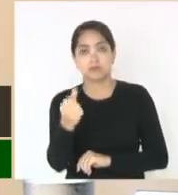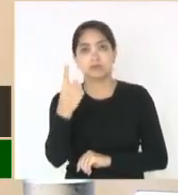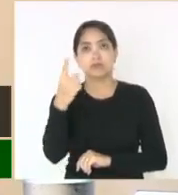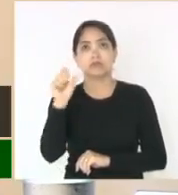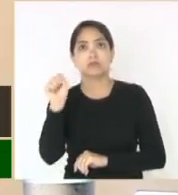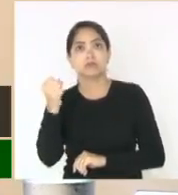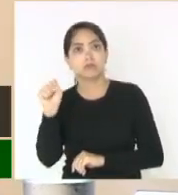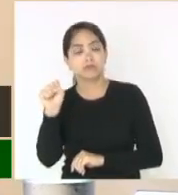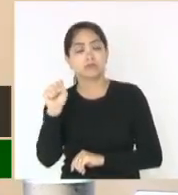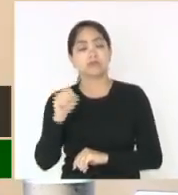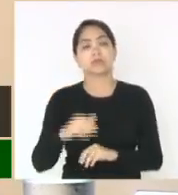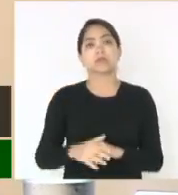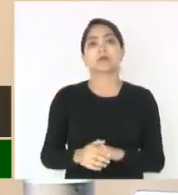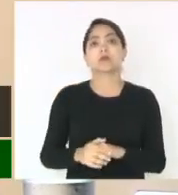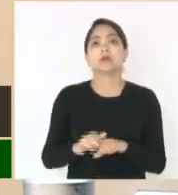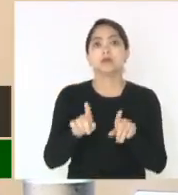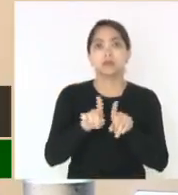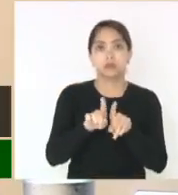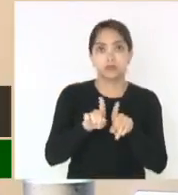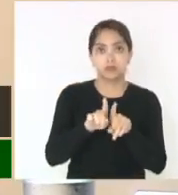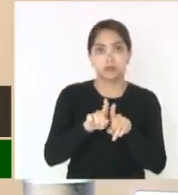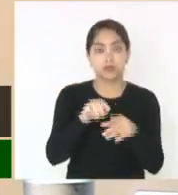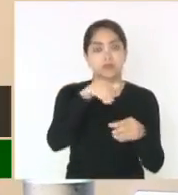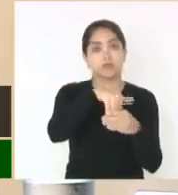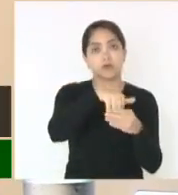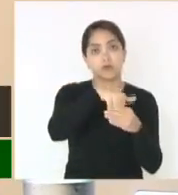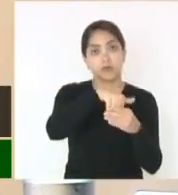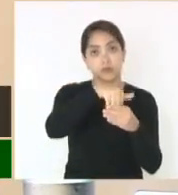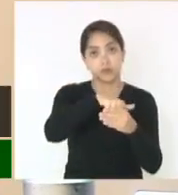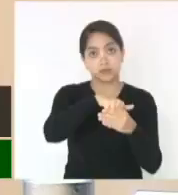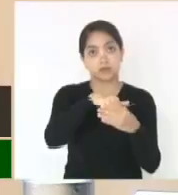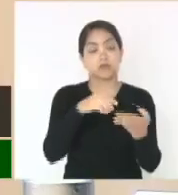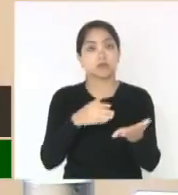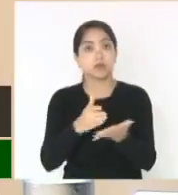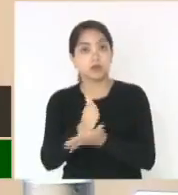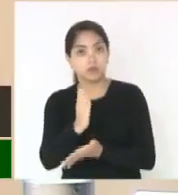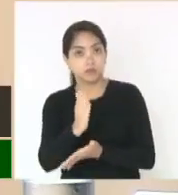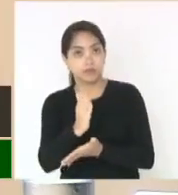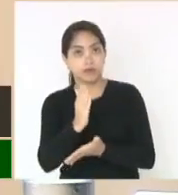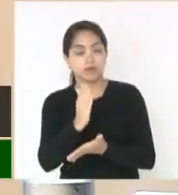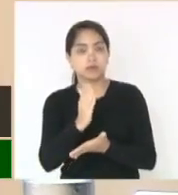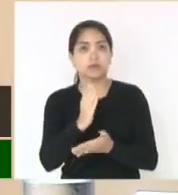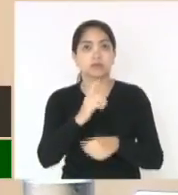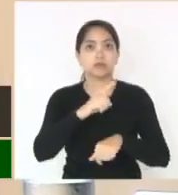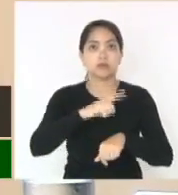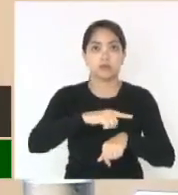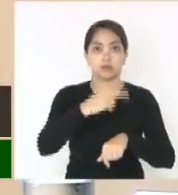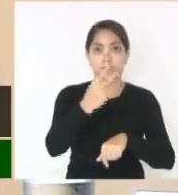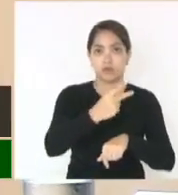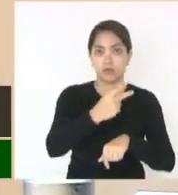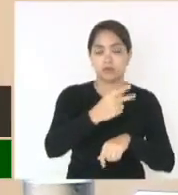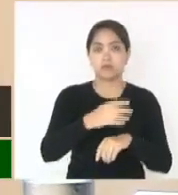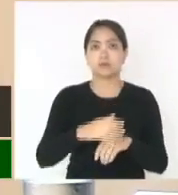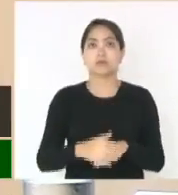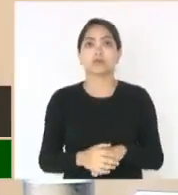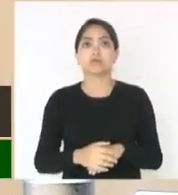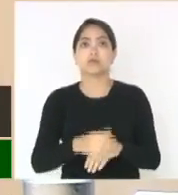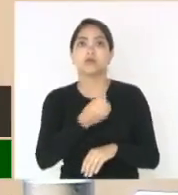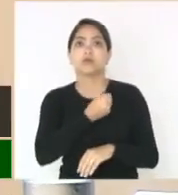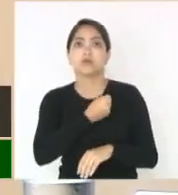216/2018, e foram também submetidas à votação e aprovados. Em segundo turno, o projeto de lei de número